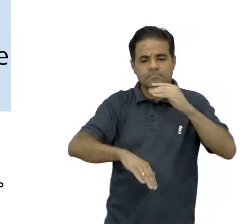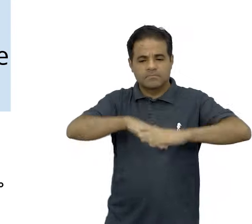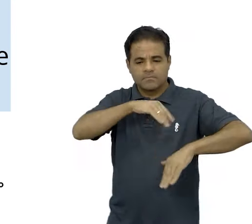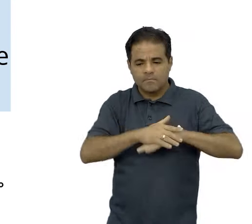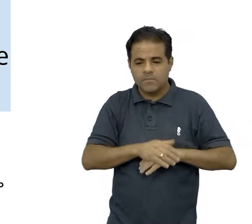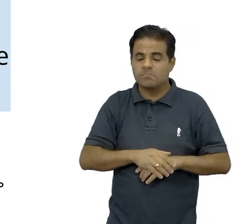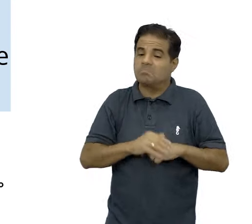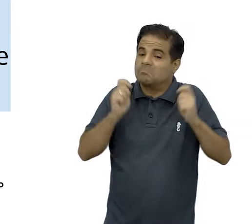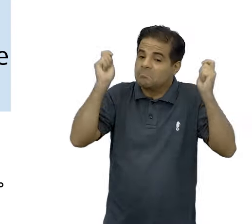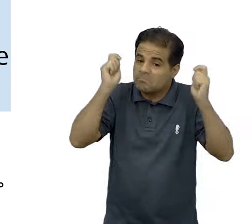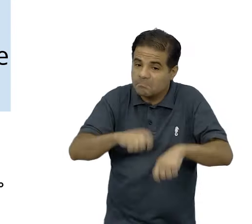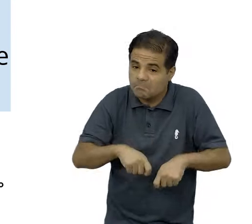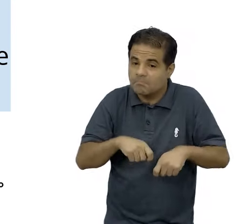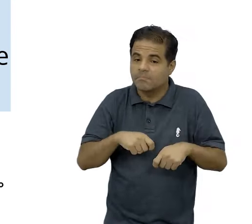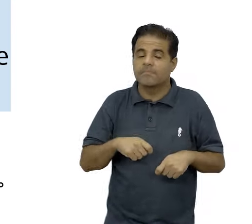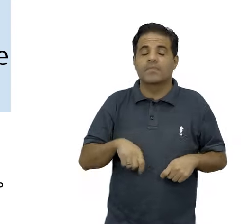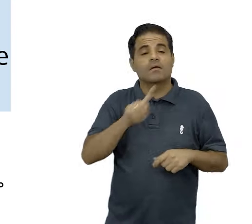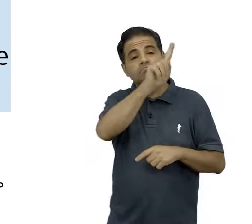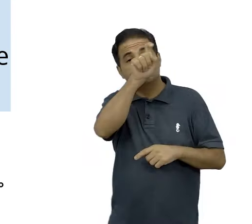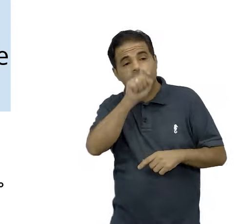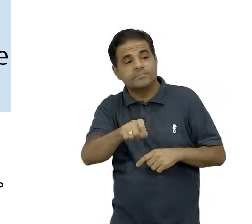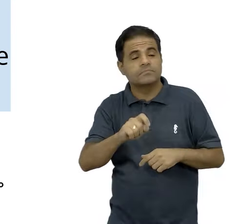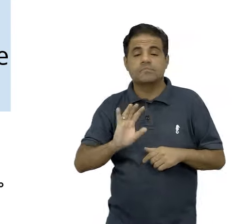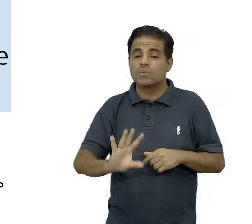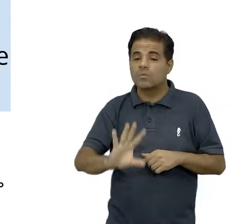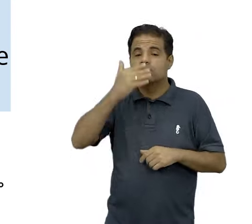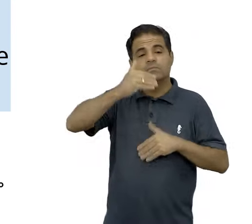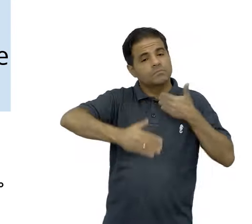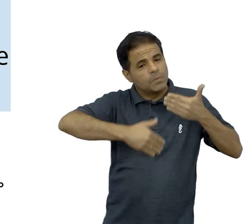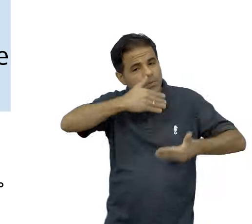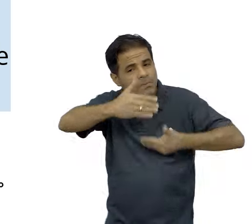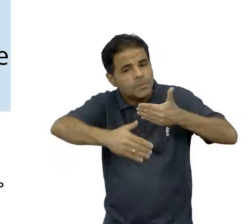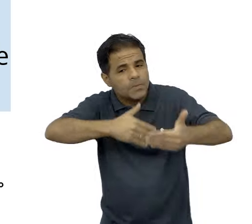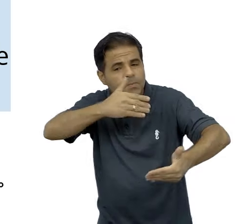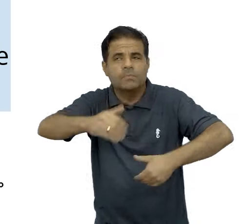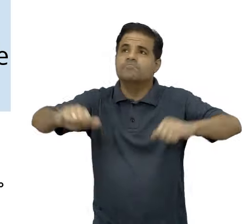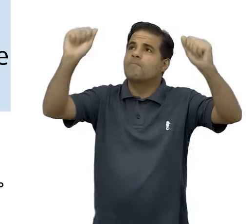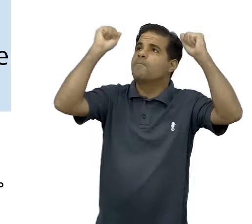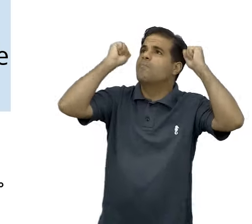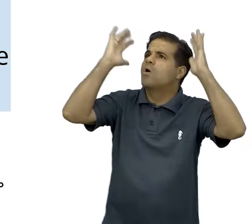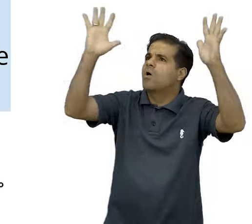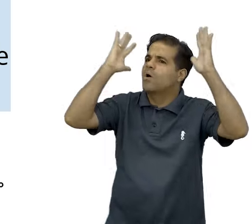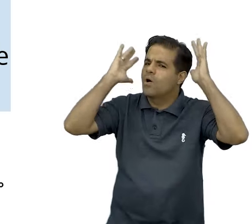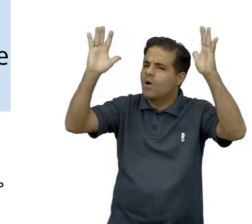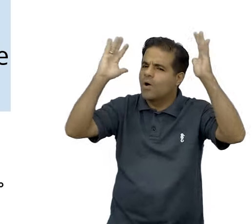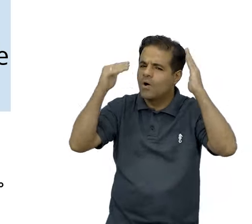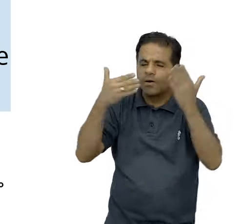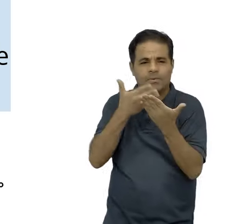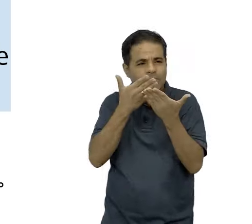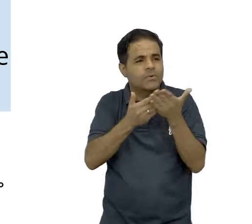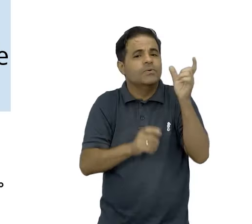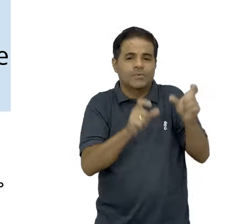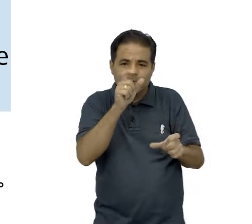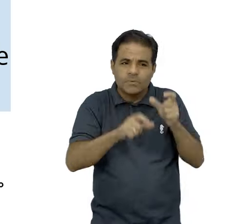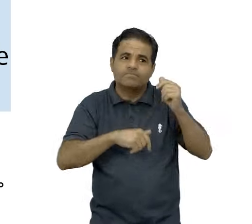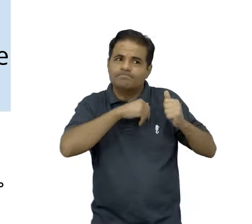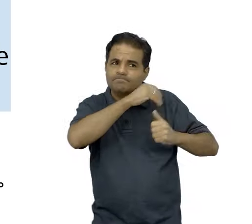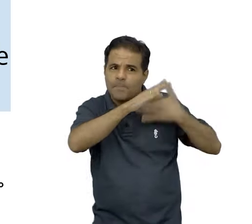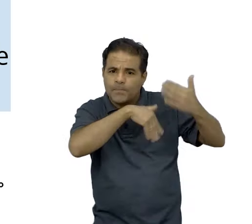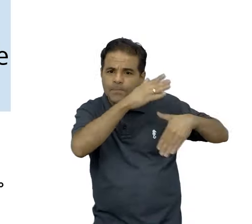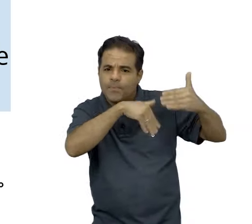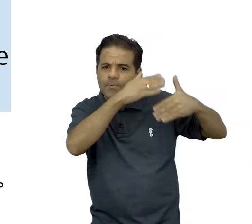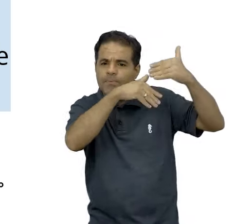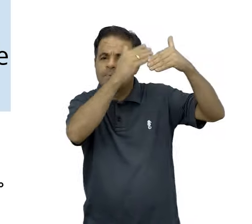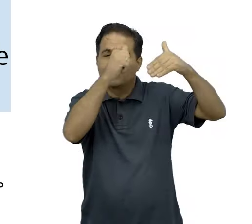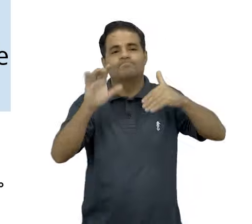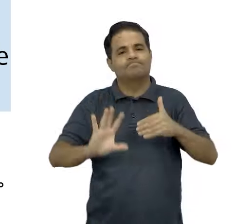das hipóteses, das possibilidades nos processos de raciocínio que os estudantes desenvolvem para encontrar